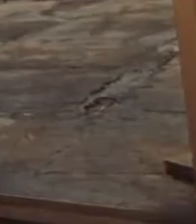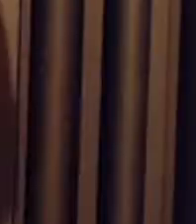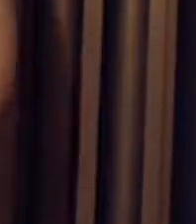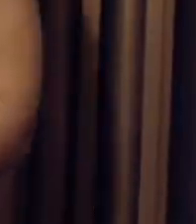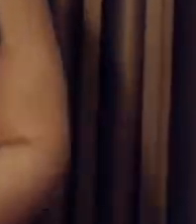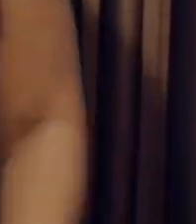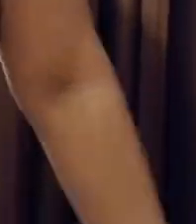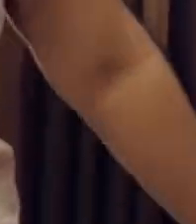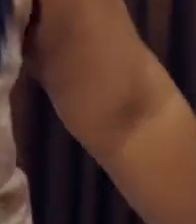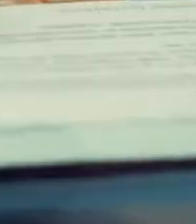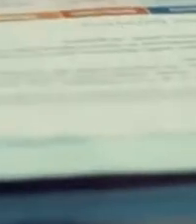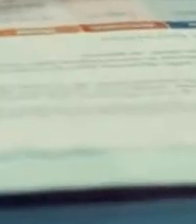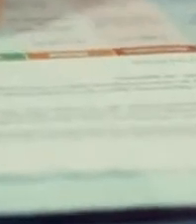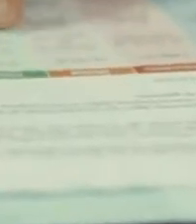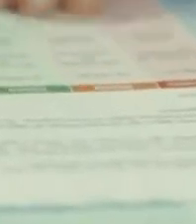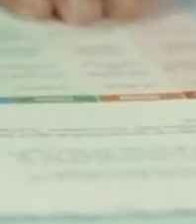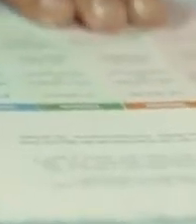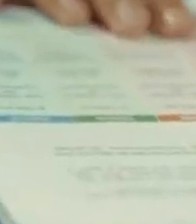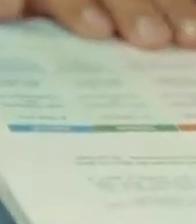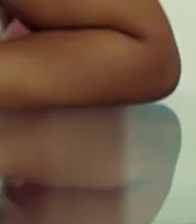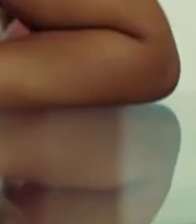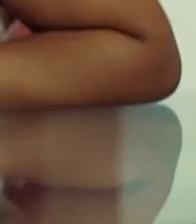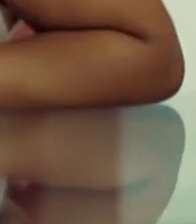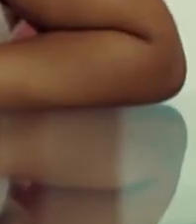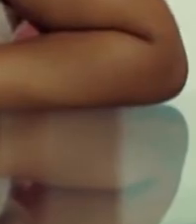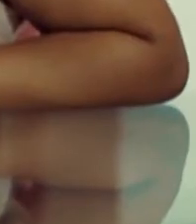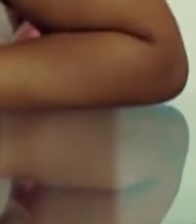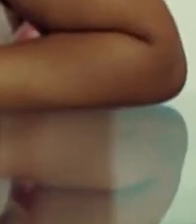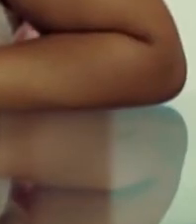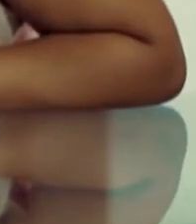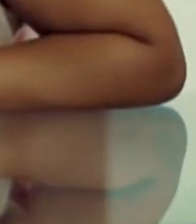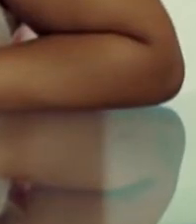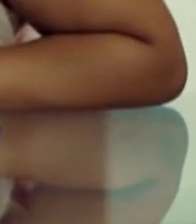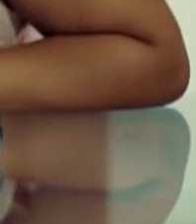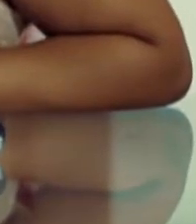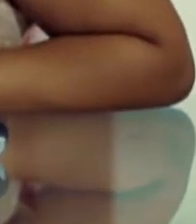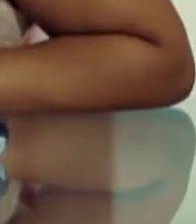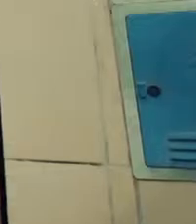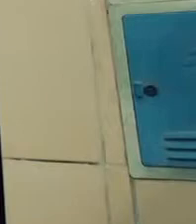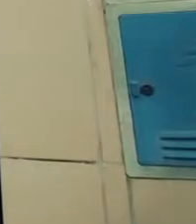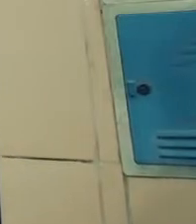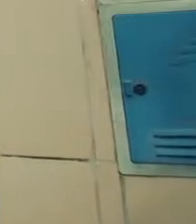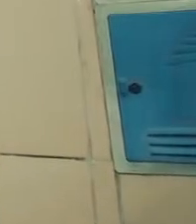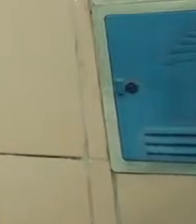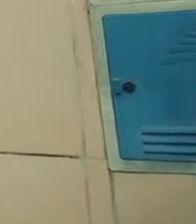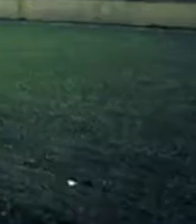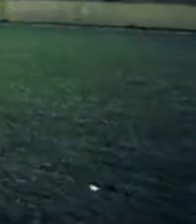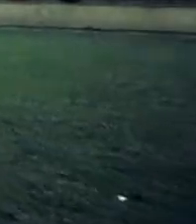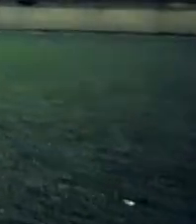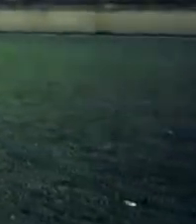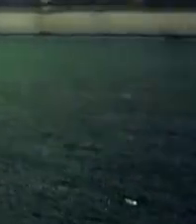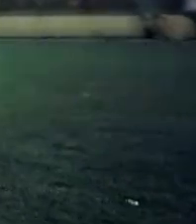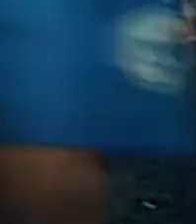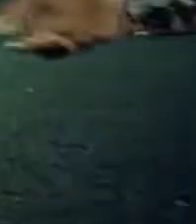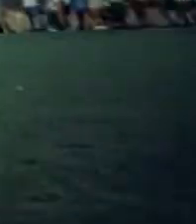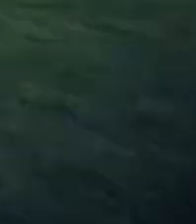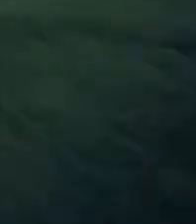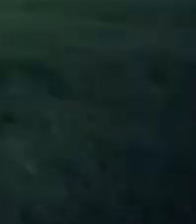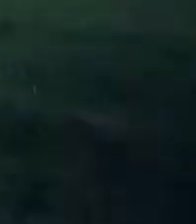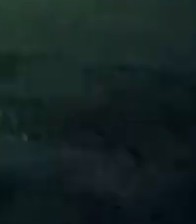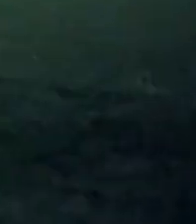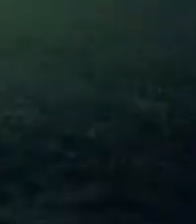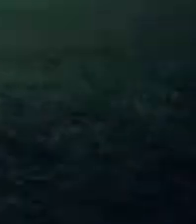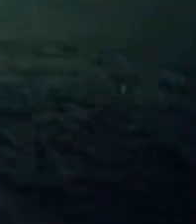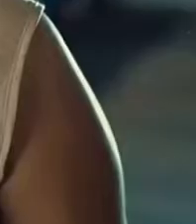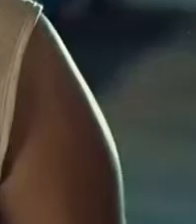nosso poder de superação, o governo do Ceará investe no esporte como caminho de desenvolvimento físico, econômico e